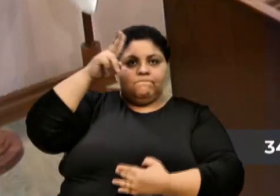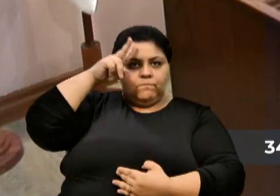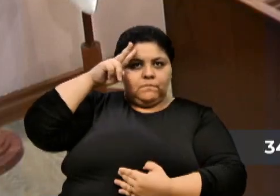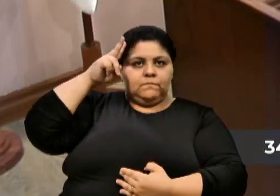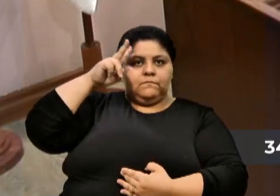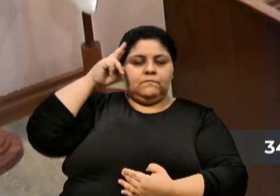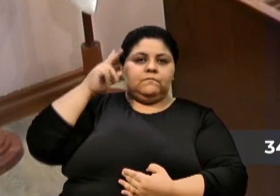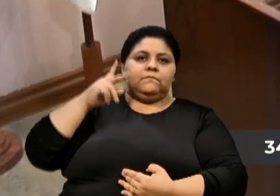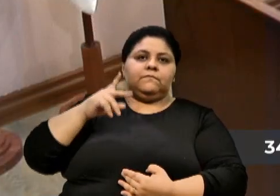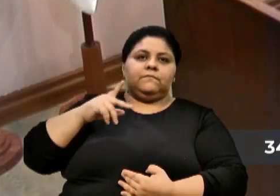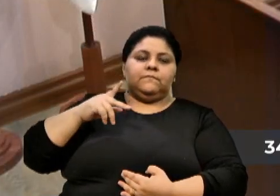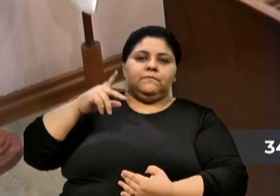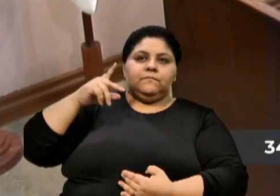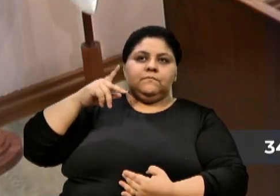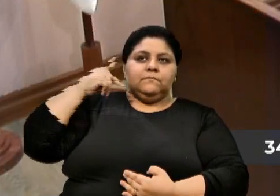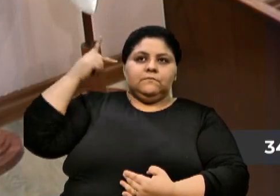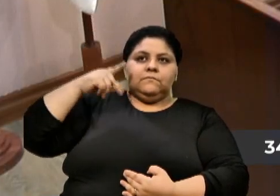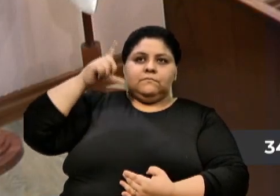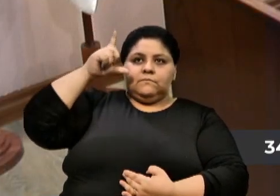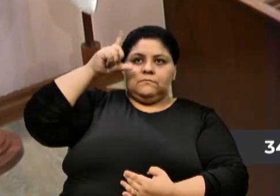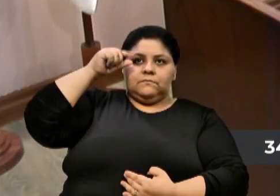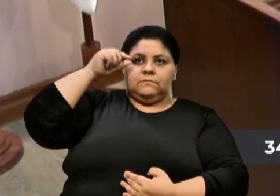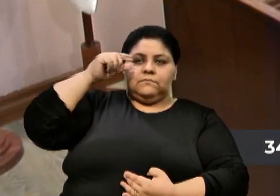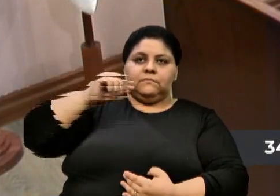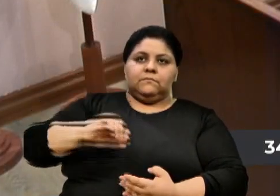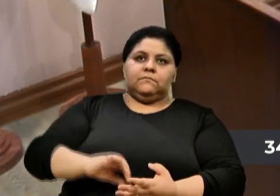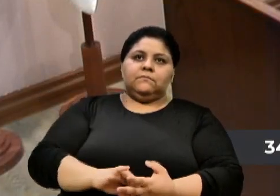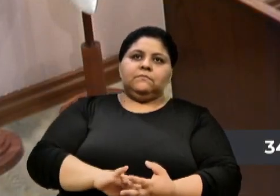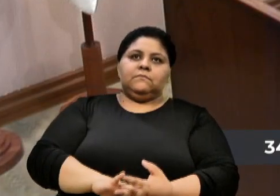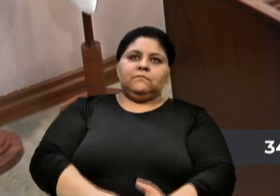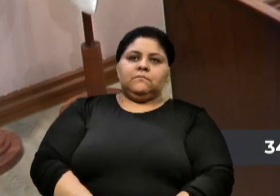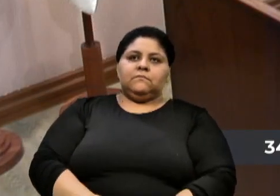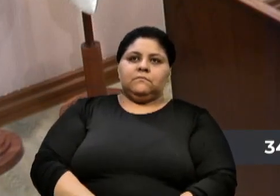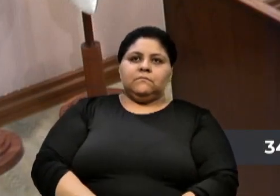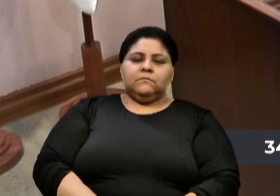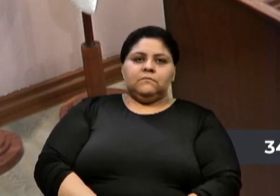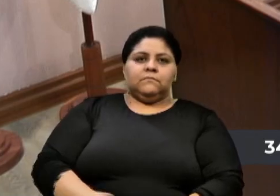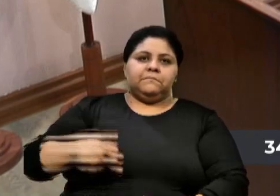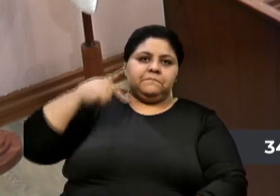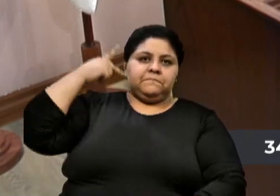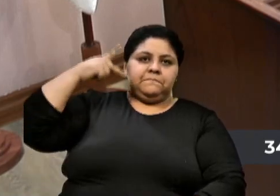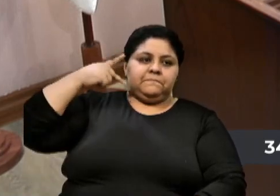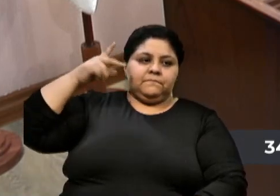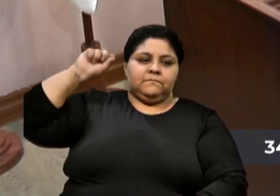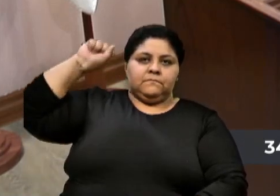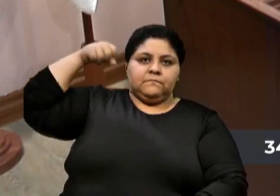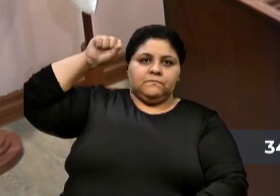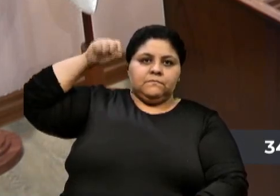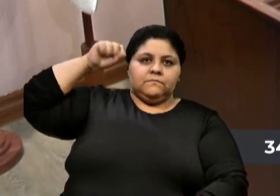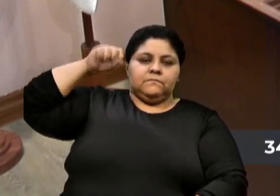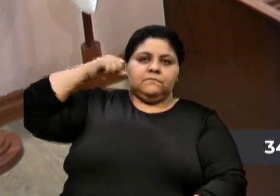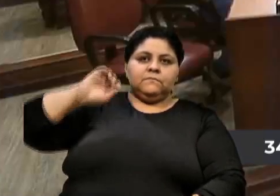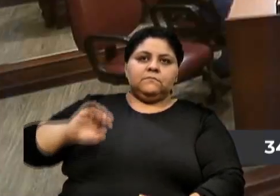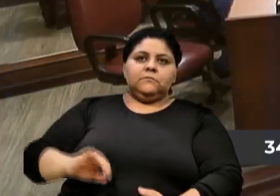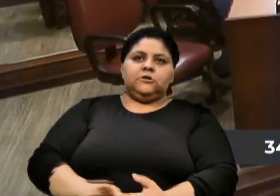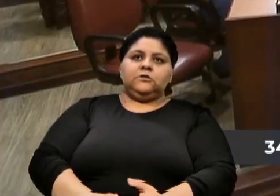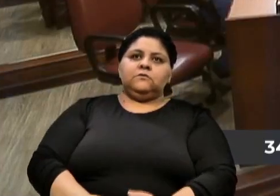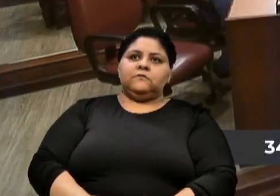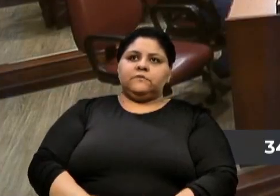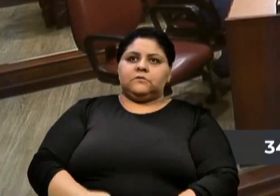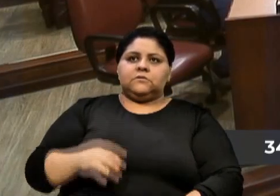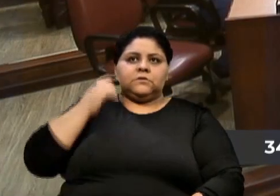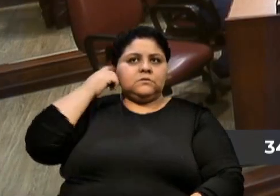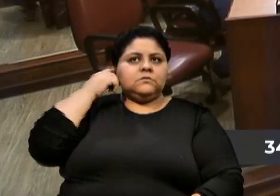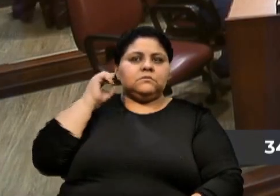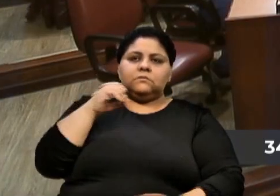O vereador Scalco agradece a irmão. Vereador Xuxa. Bom dia, presidente. Bom dia,